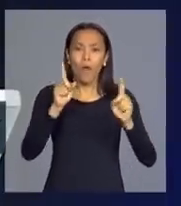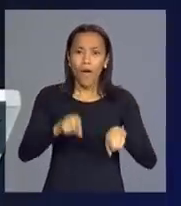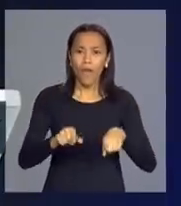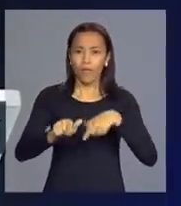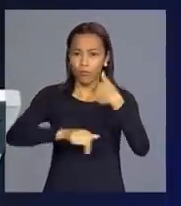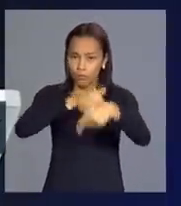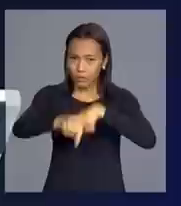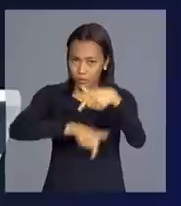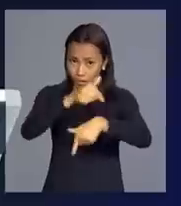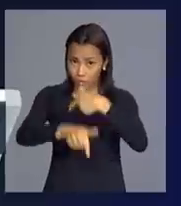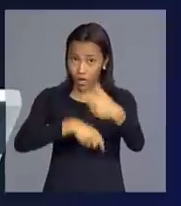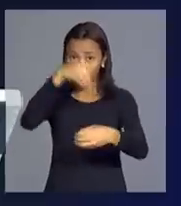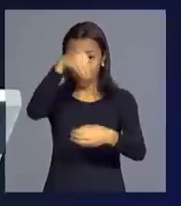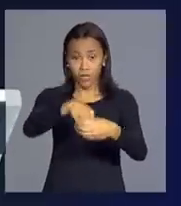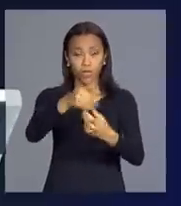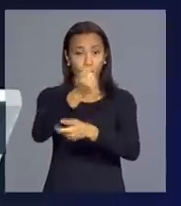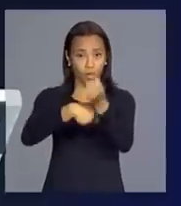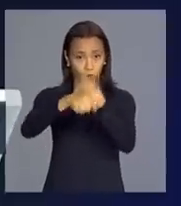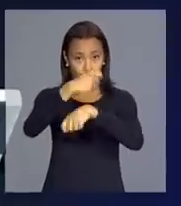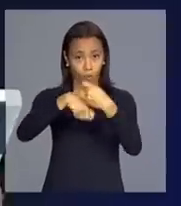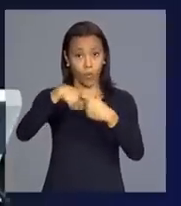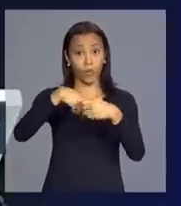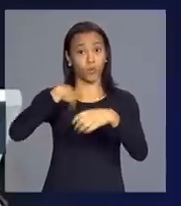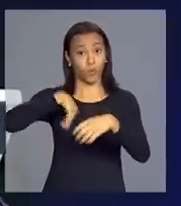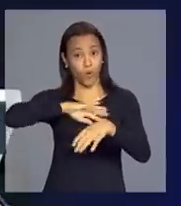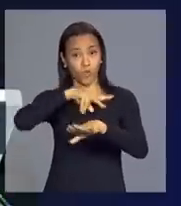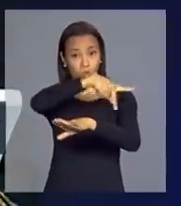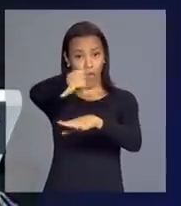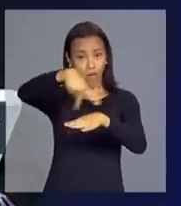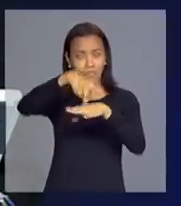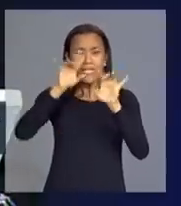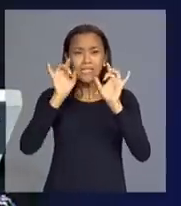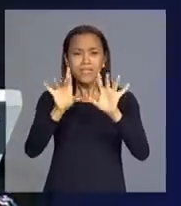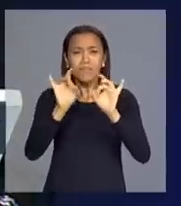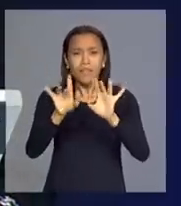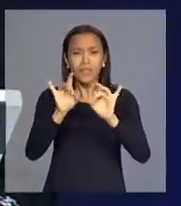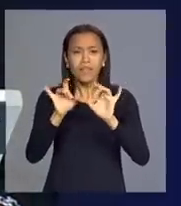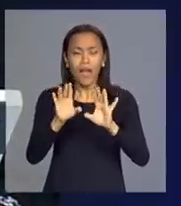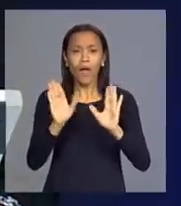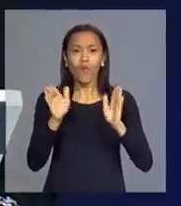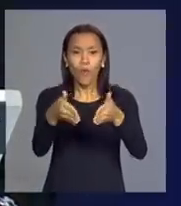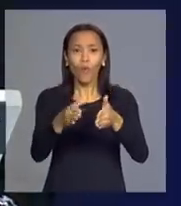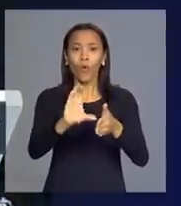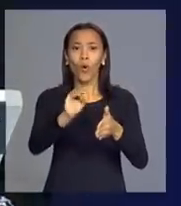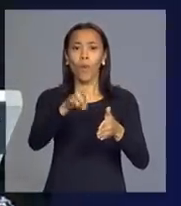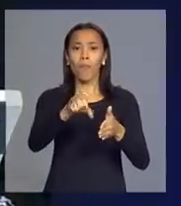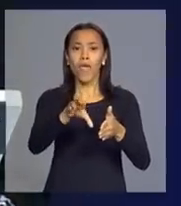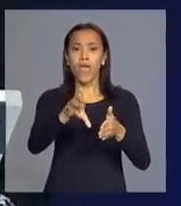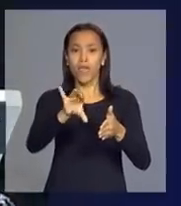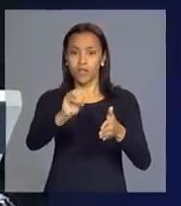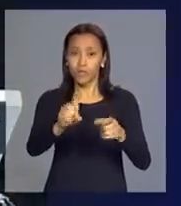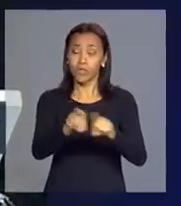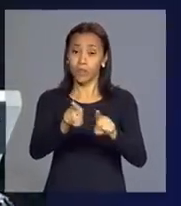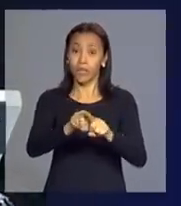atividades econômicas do nosso país, em especial das atividades de comércio e de serviços.